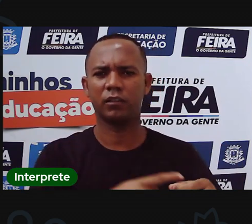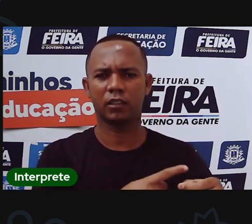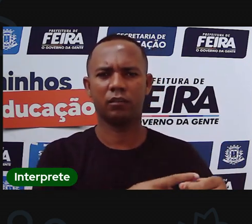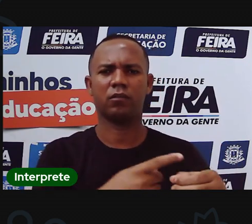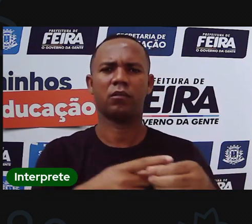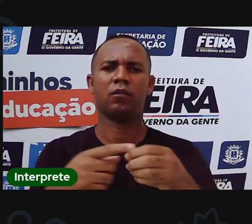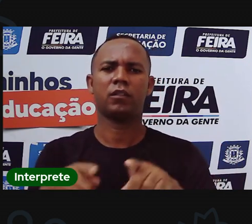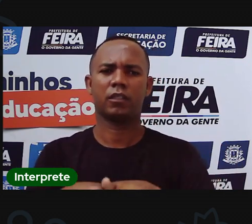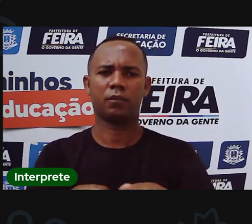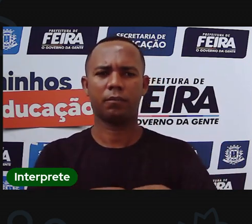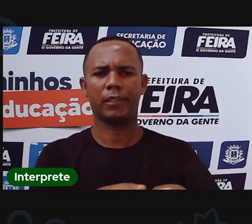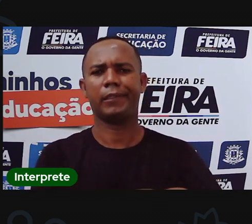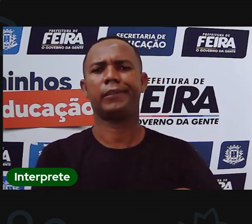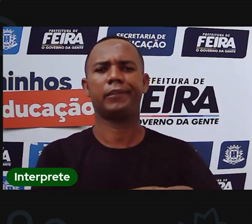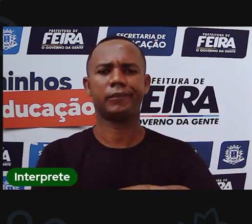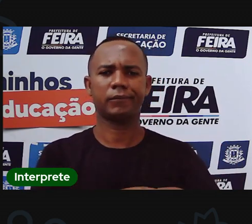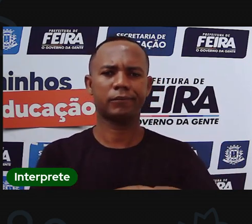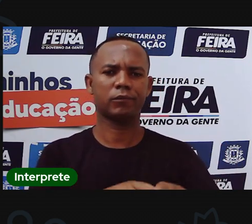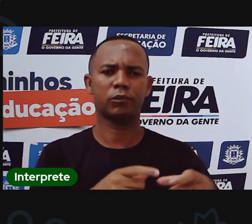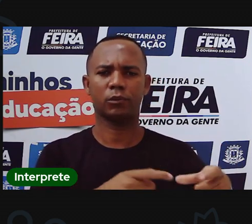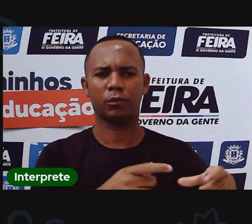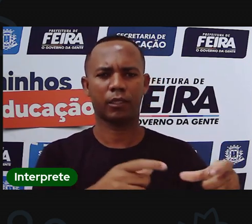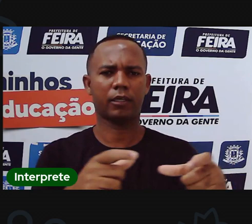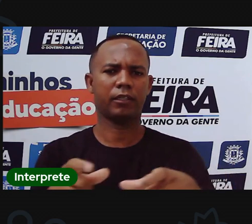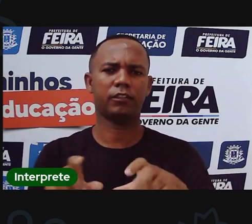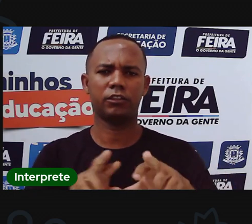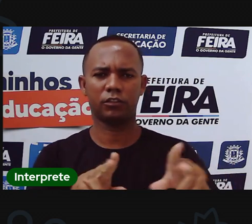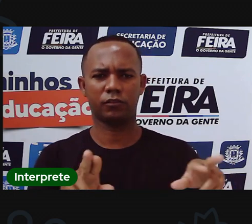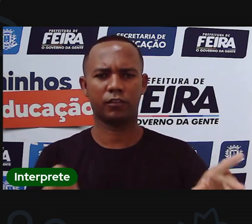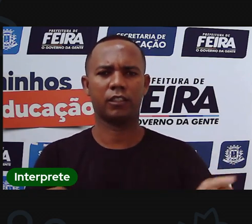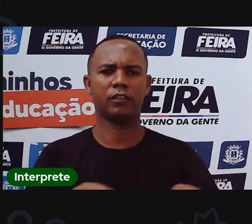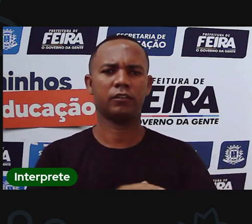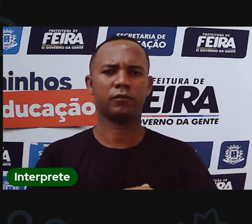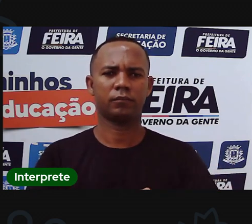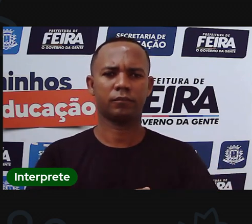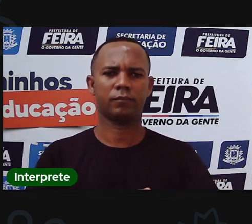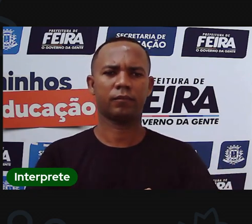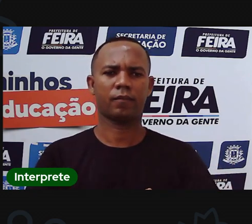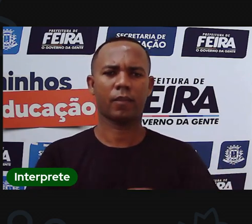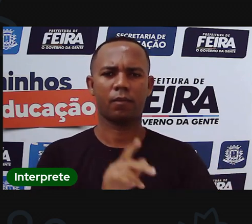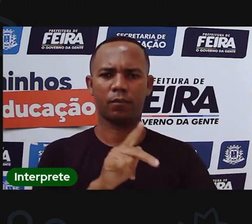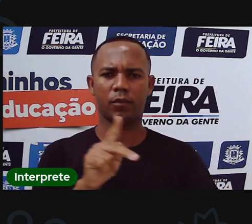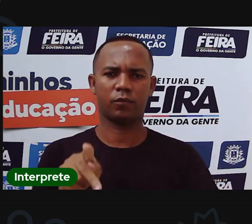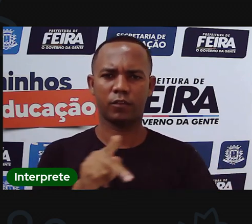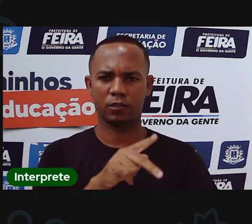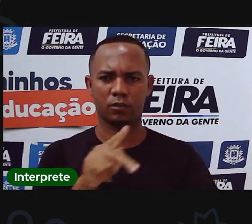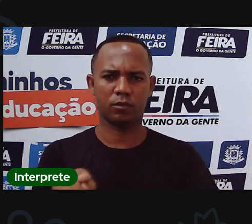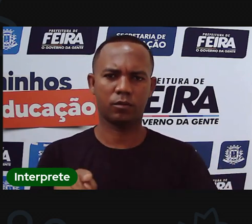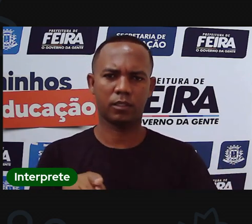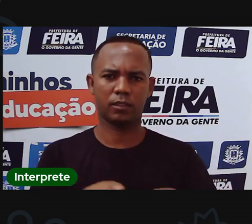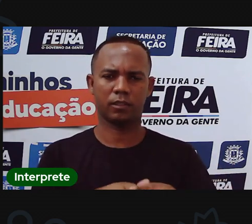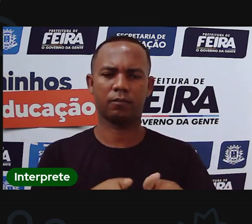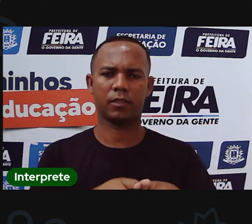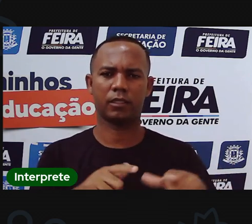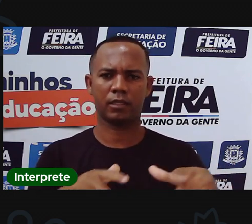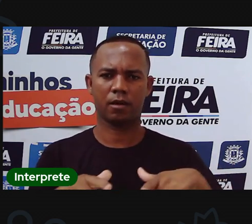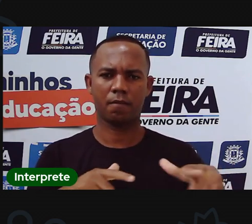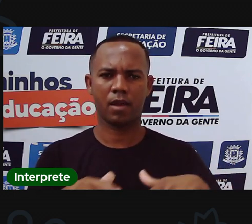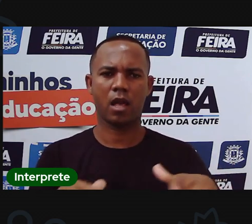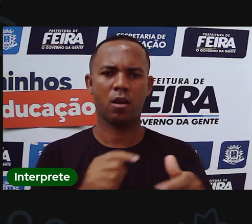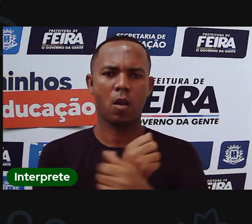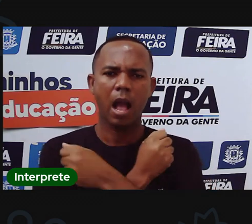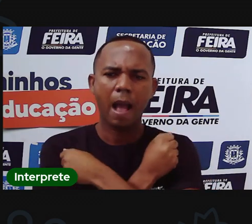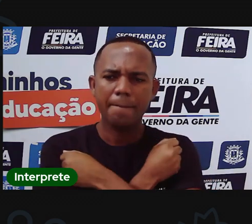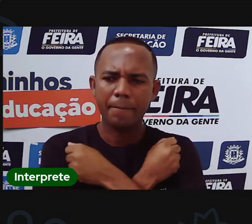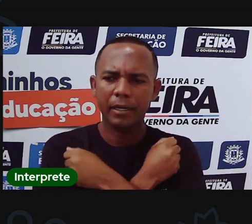Cavalcante, Álvaro Pereira Boaventura, Ana Brandoa, que a Procatuxa trabalha lá, né? Um abraço para a